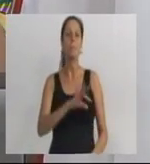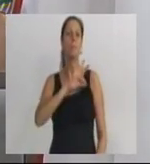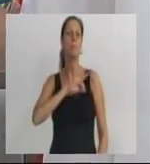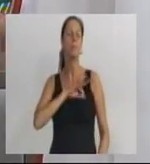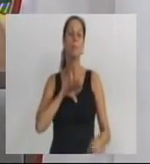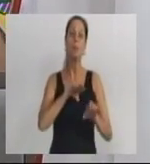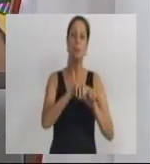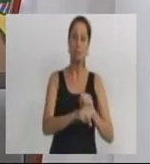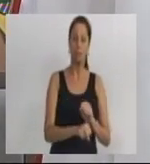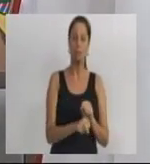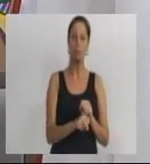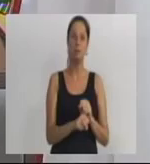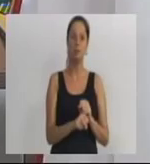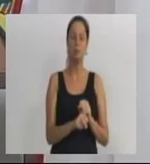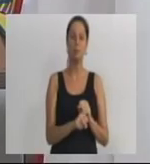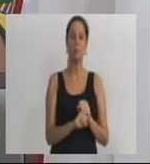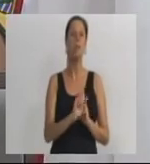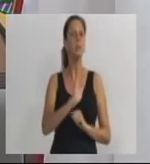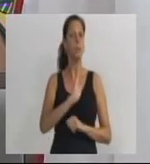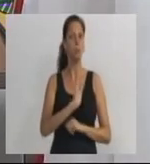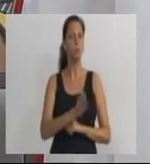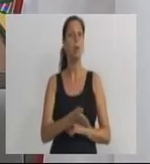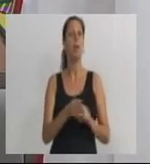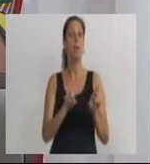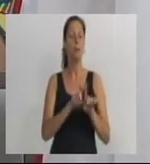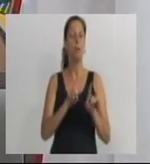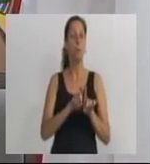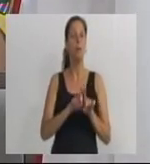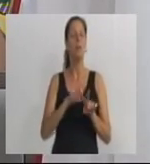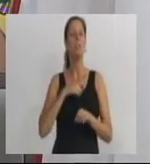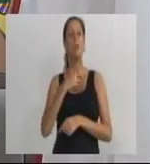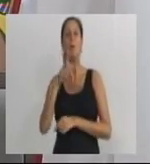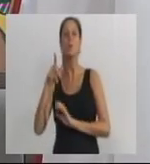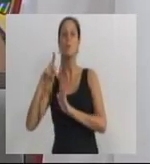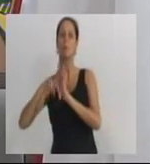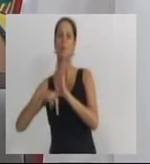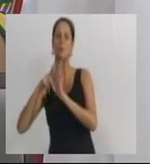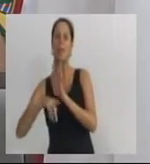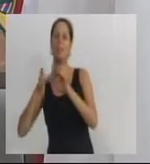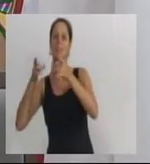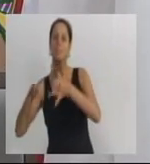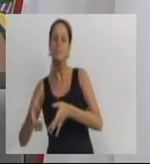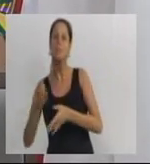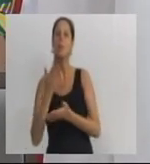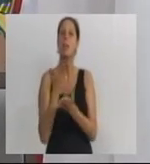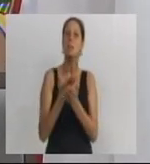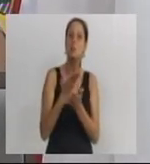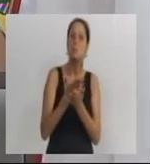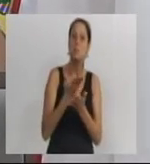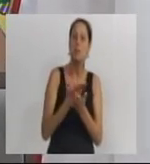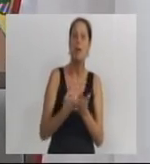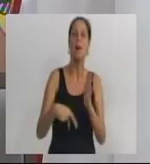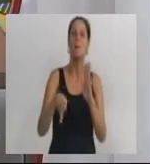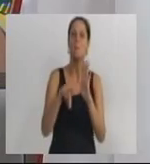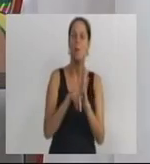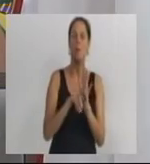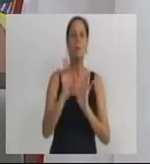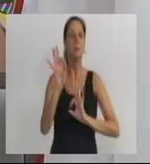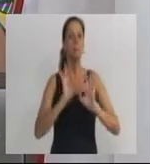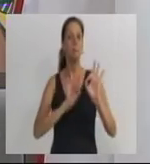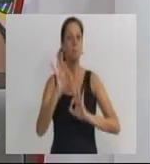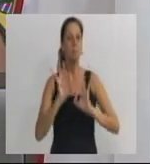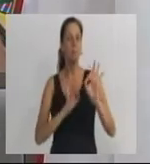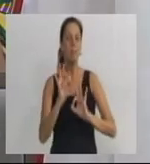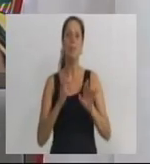e que deixaram de outros projetos para fazer o seu curso, sua academia, se preparar para dar